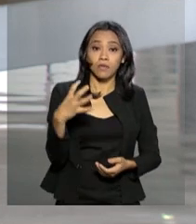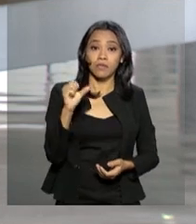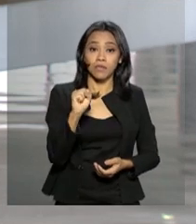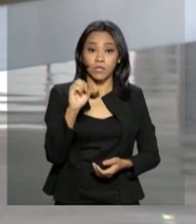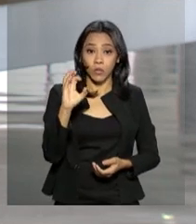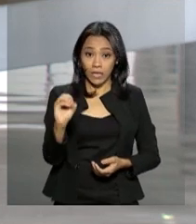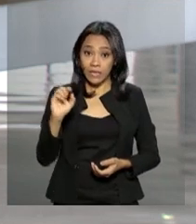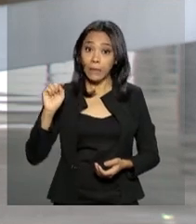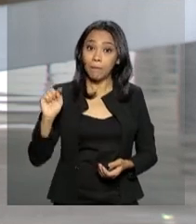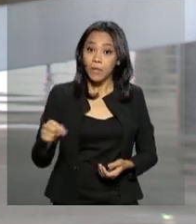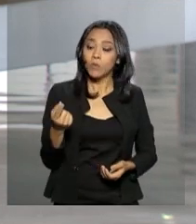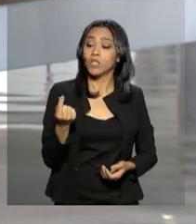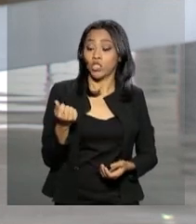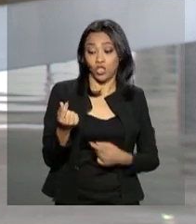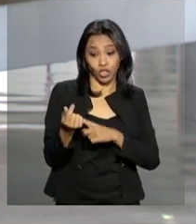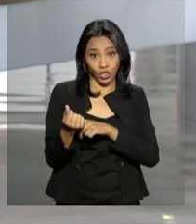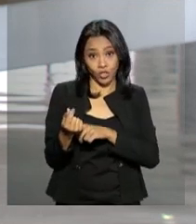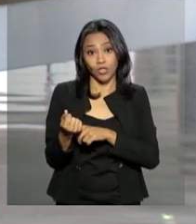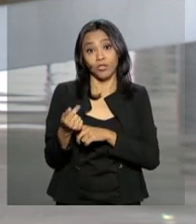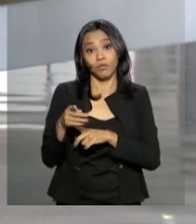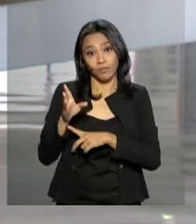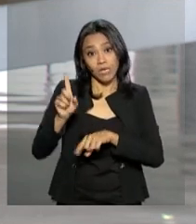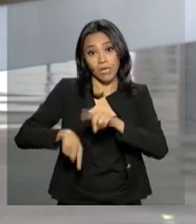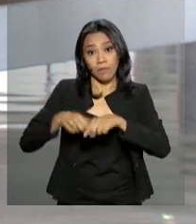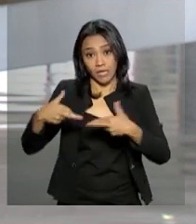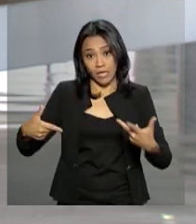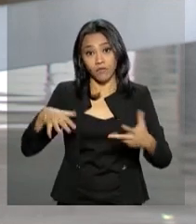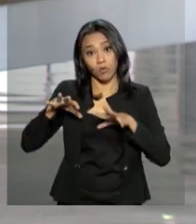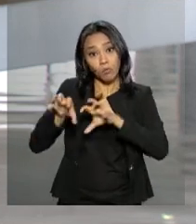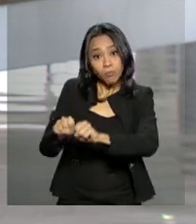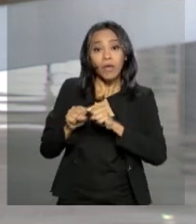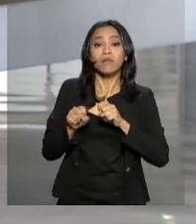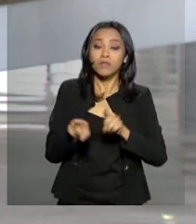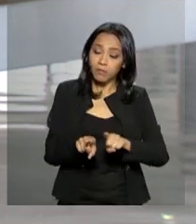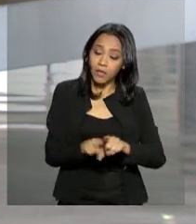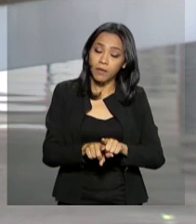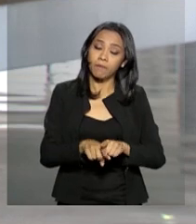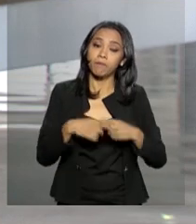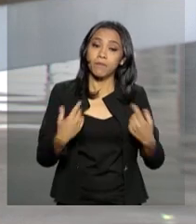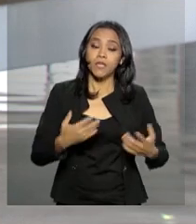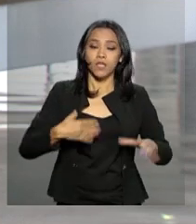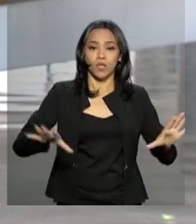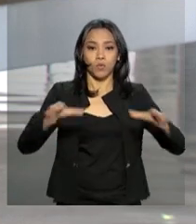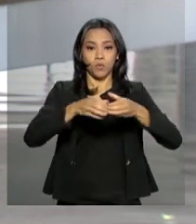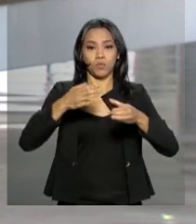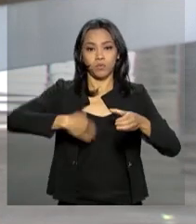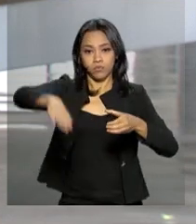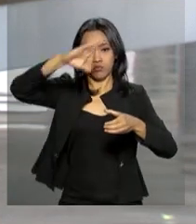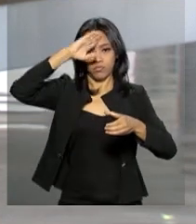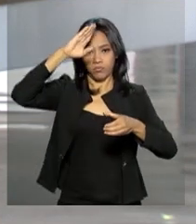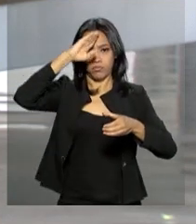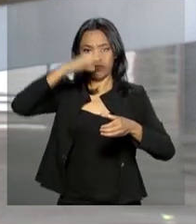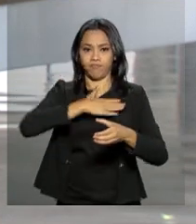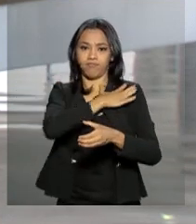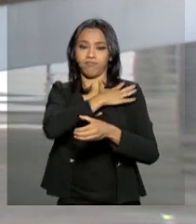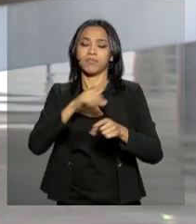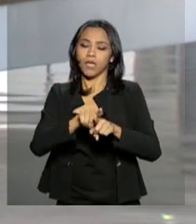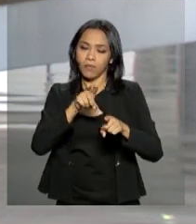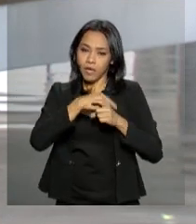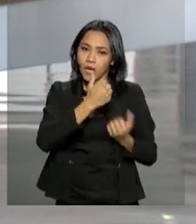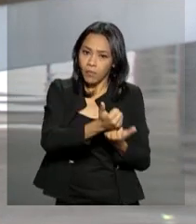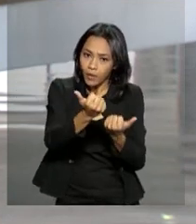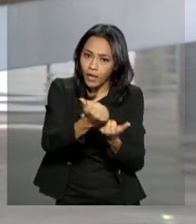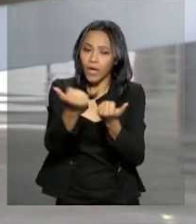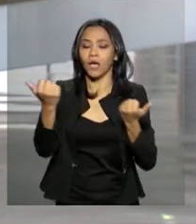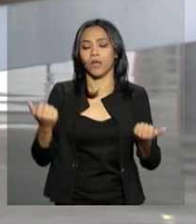reais em dinheiro e bens foram apreendidos e as forças armadas auxiliarão no primeiro turno das eleições